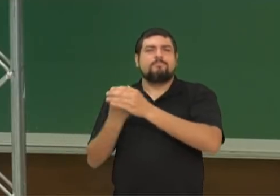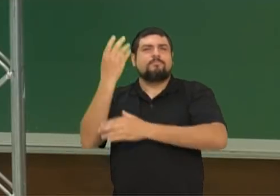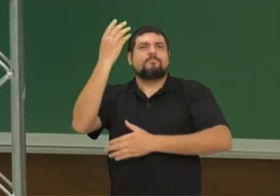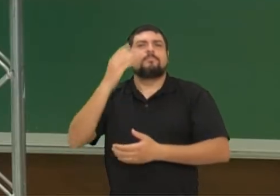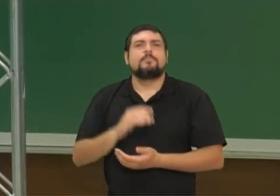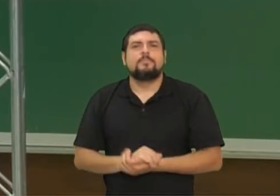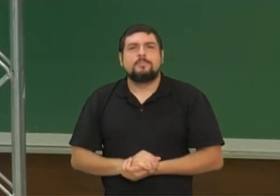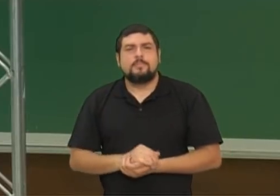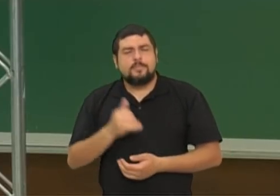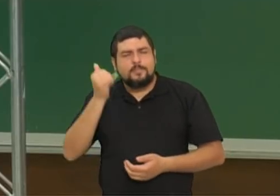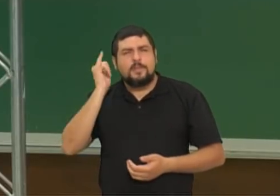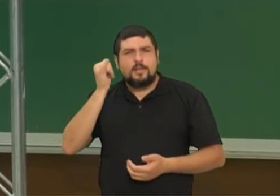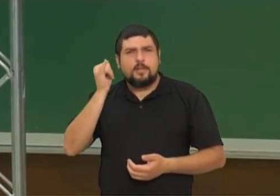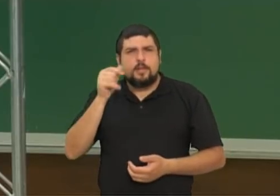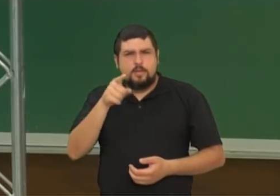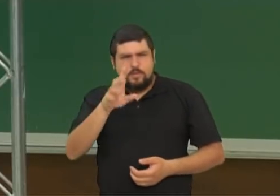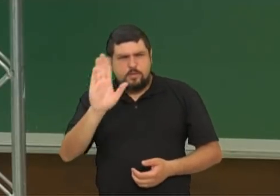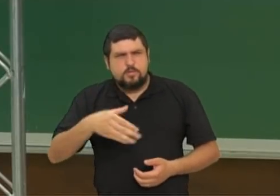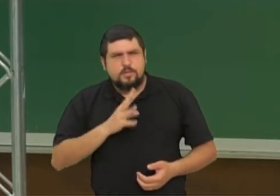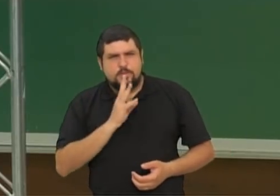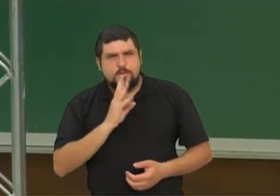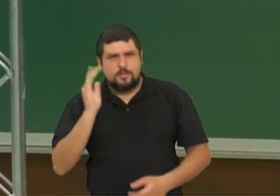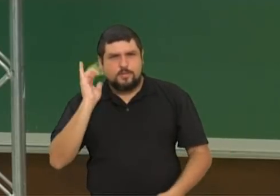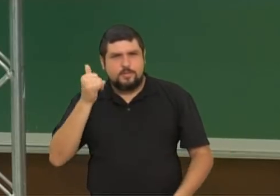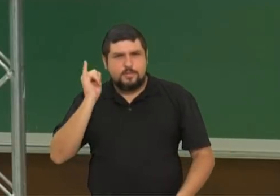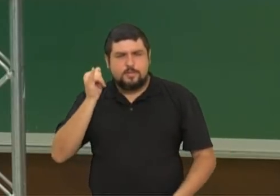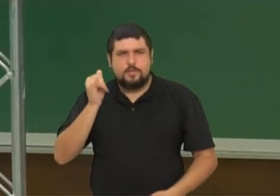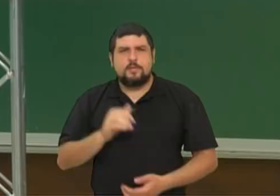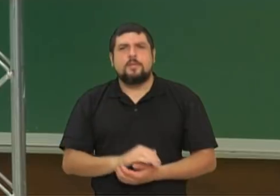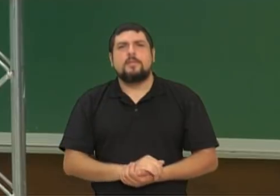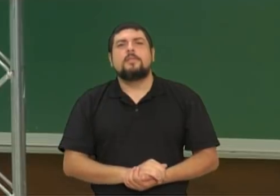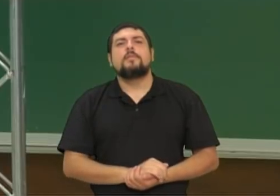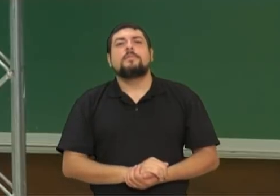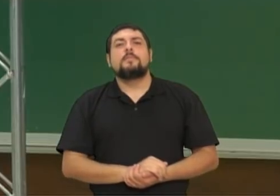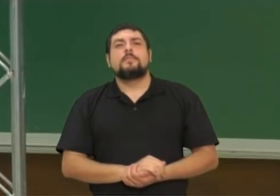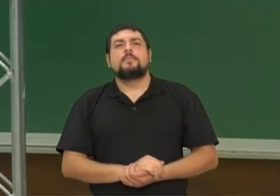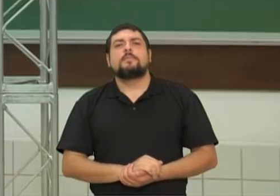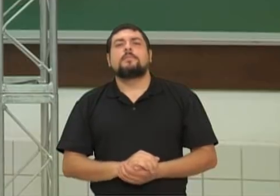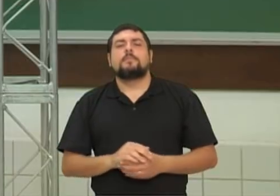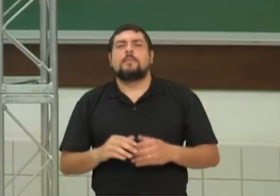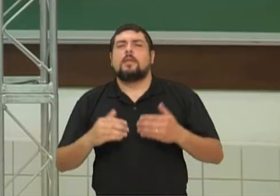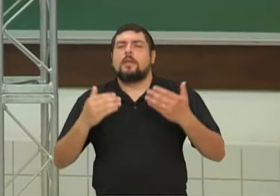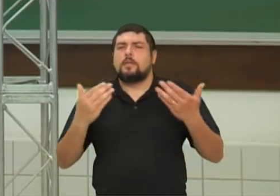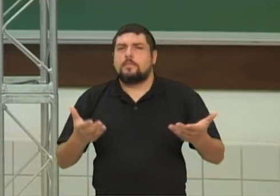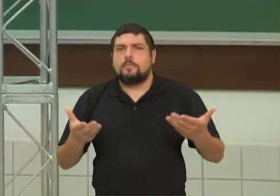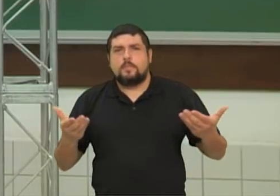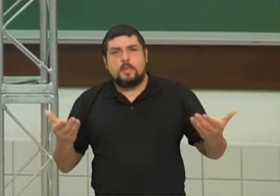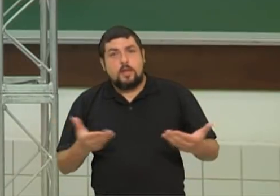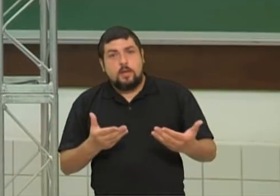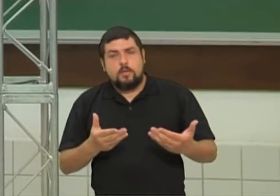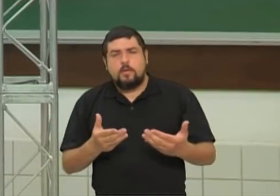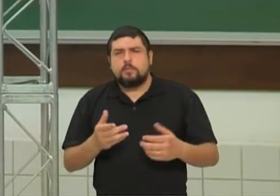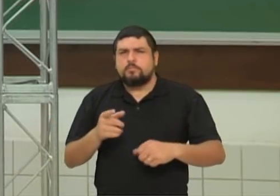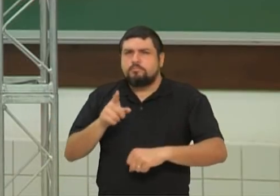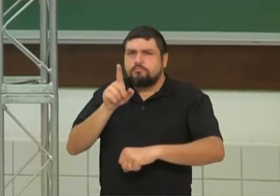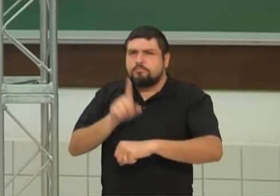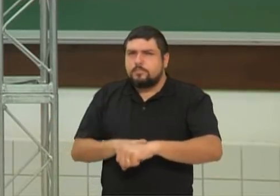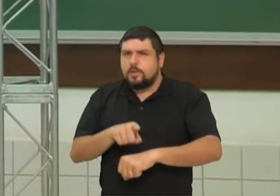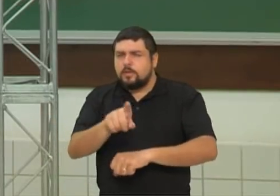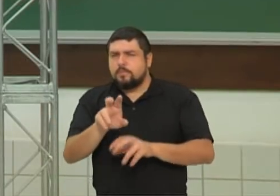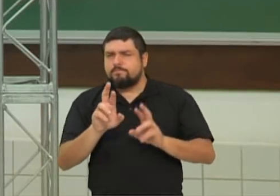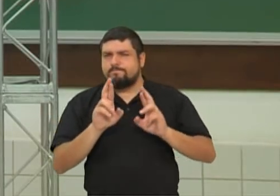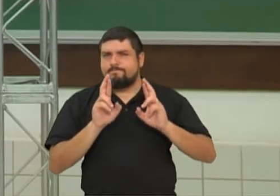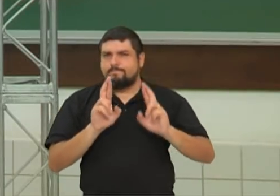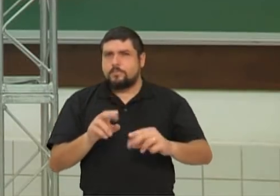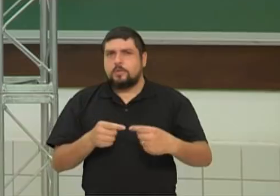Gostaram? Conheciam essa lenda? Conheciam essa história? Muito bem. Então vamos para aquele momento que vocês estavam esperando.